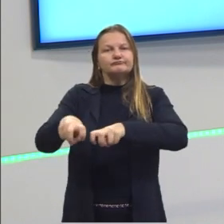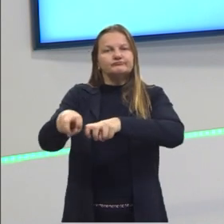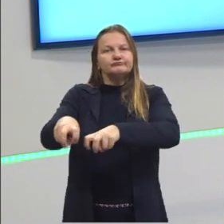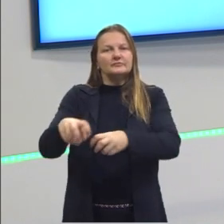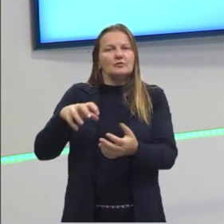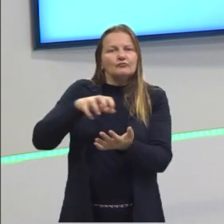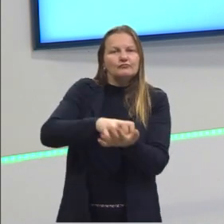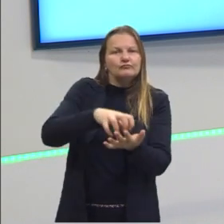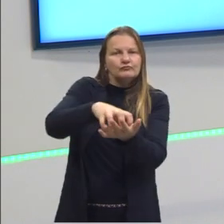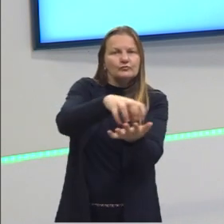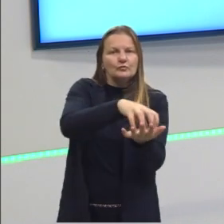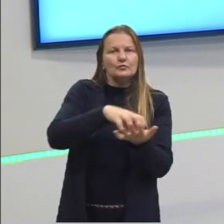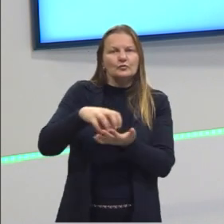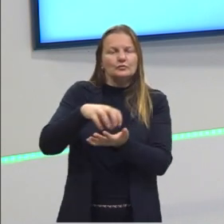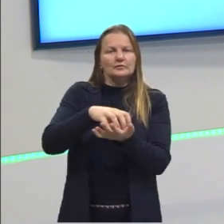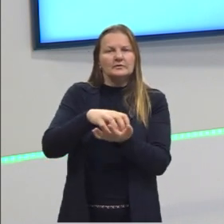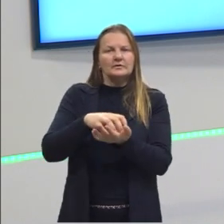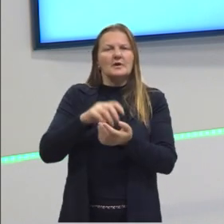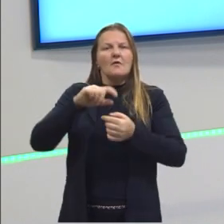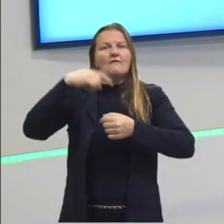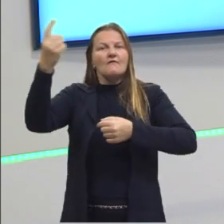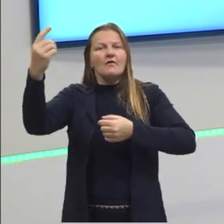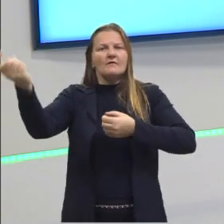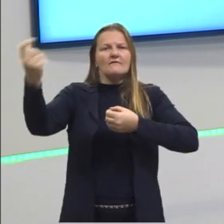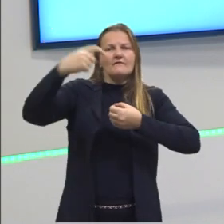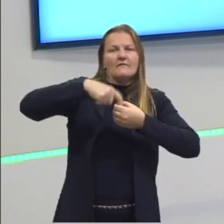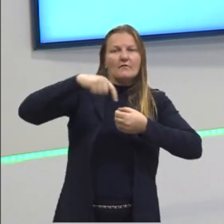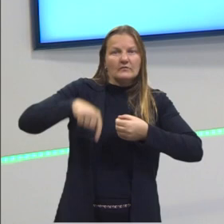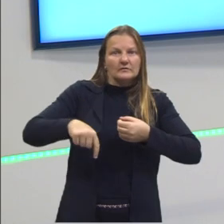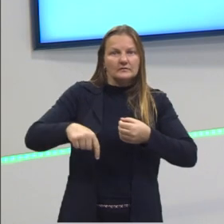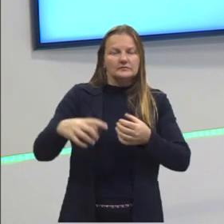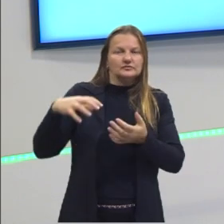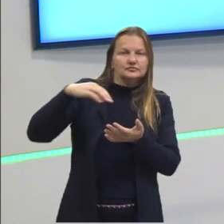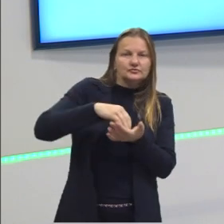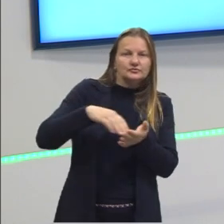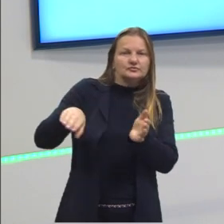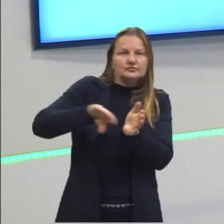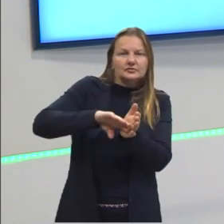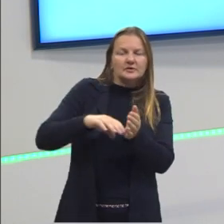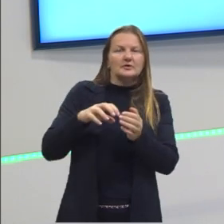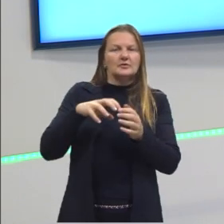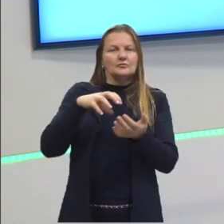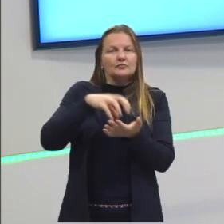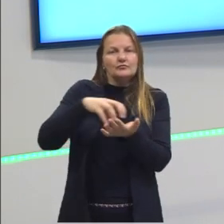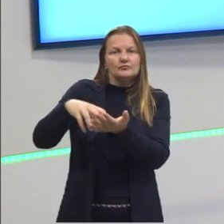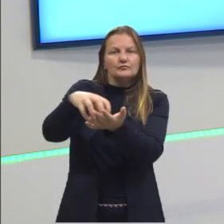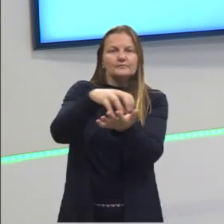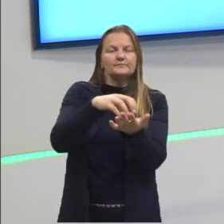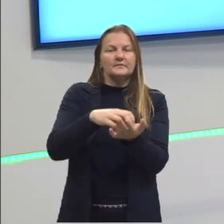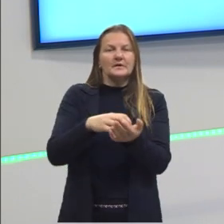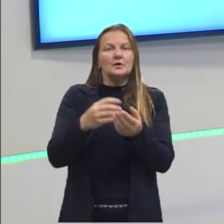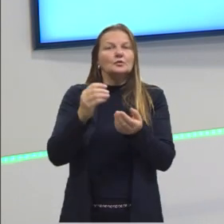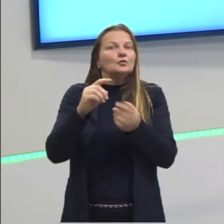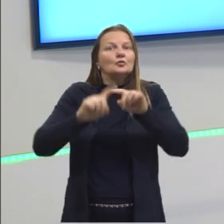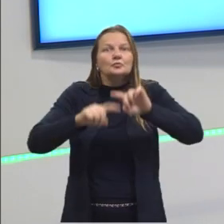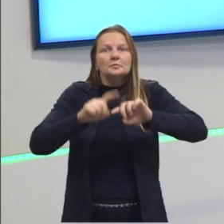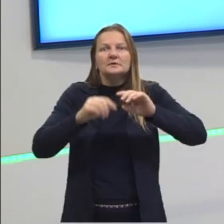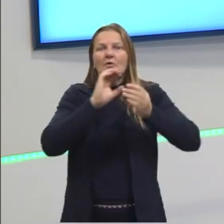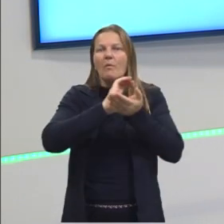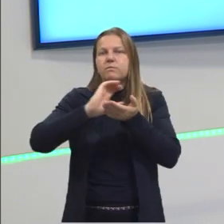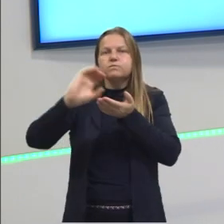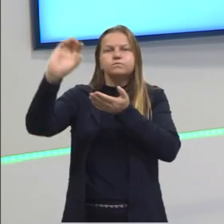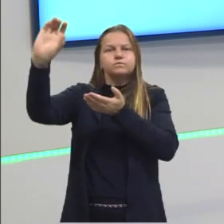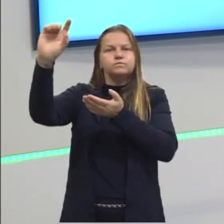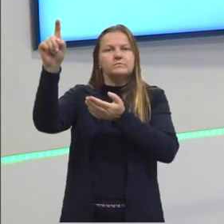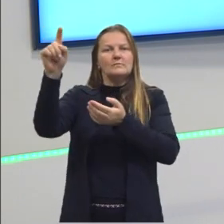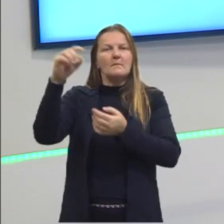colonizaram o Brasil e exploravam essas terras né então o Brasil Henrique e Cia Portugal e daí